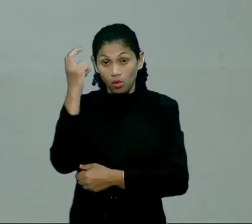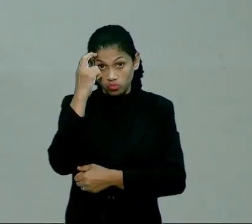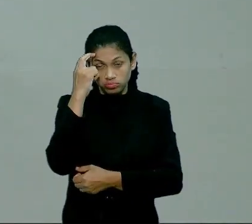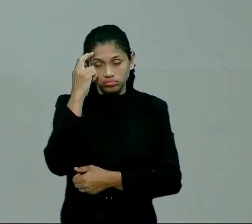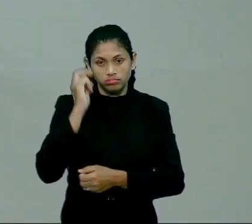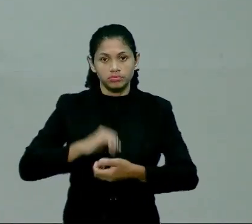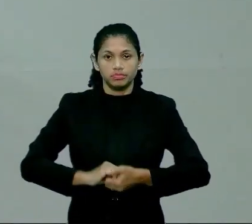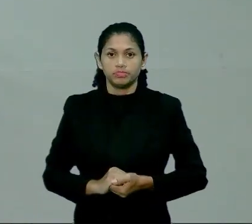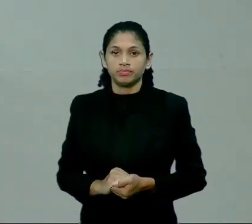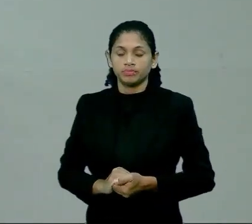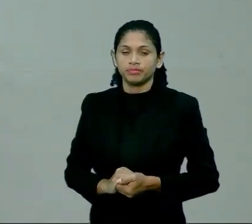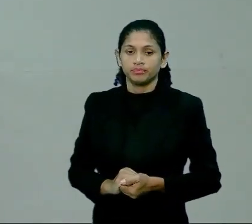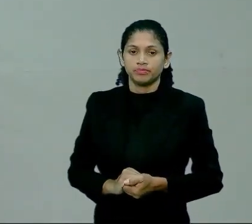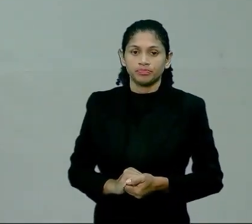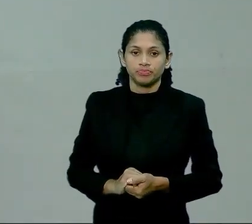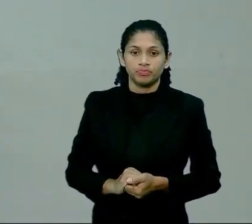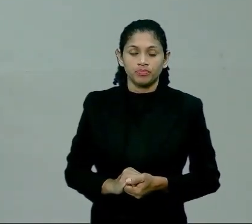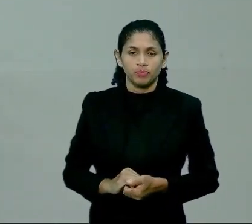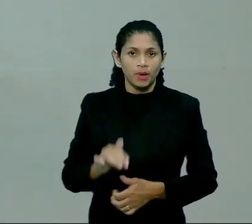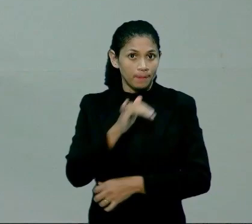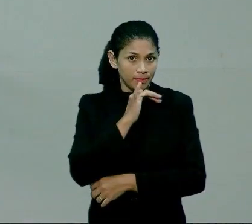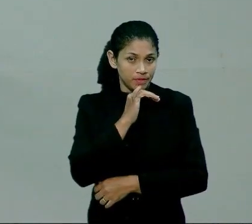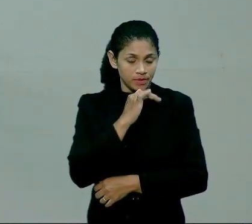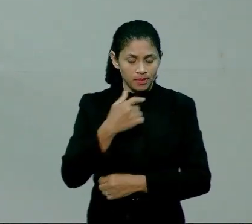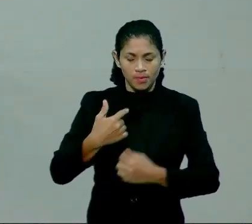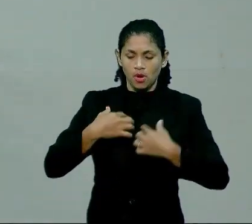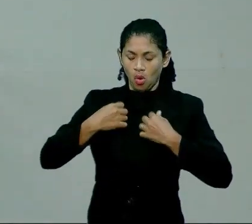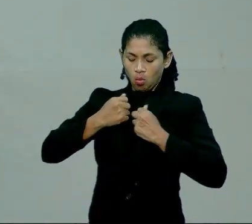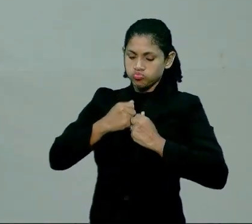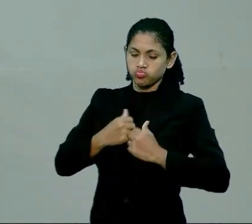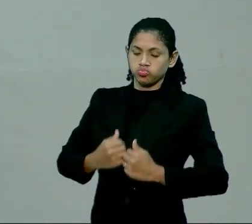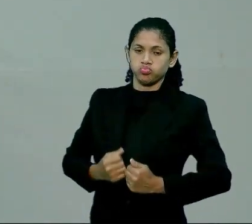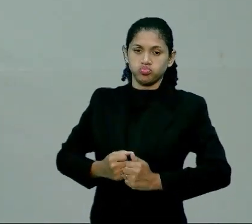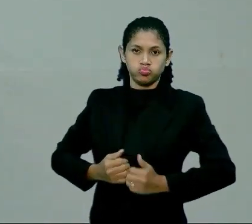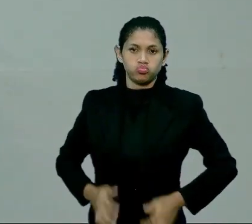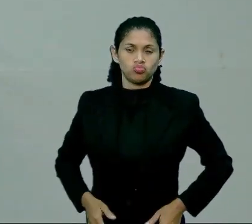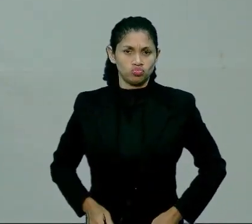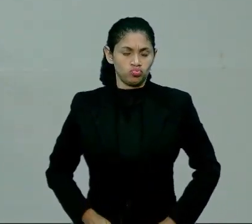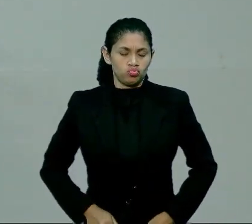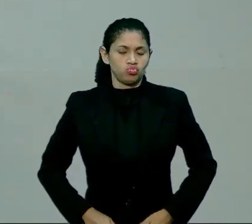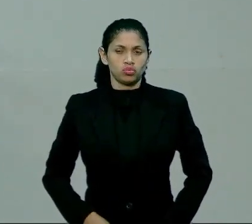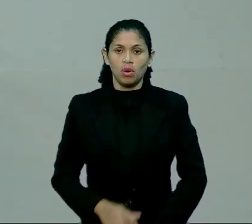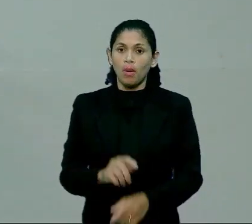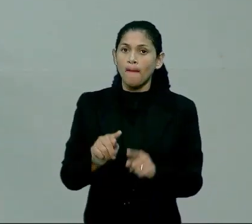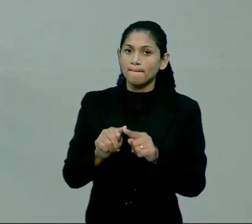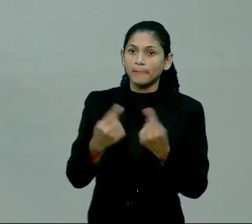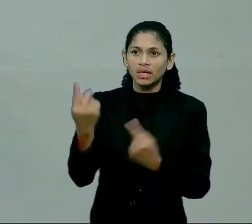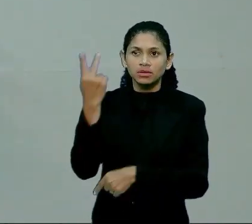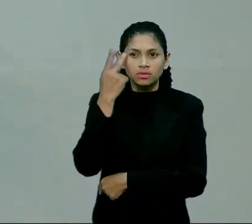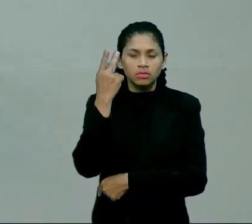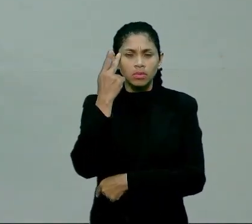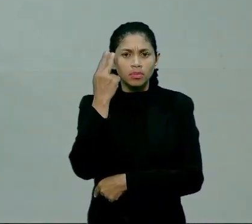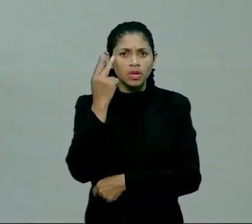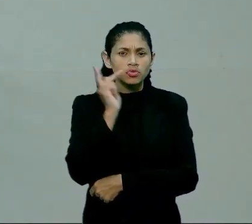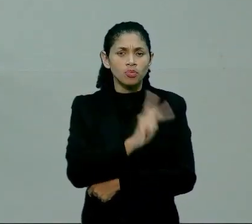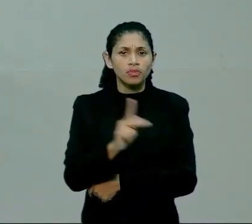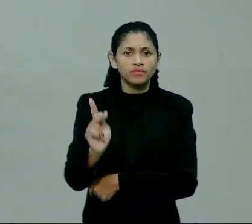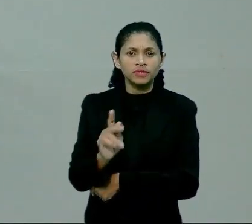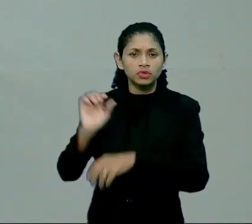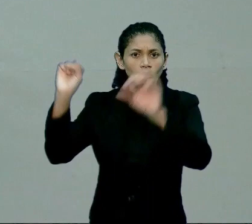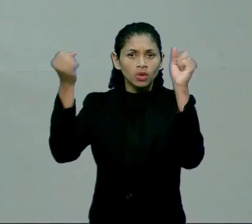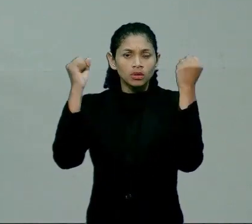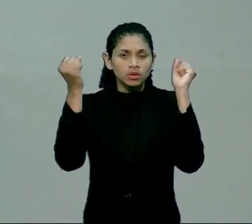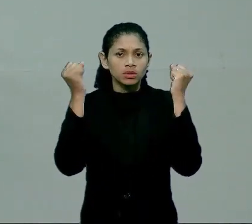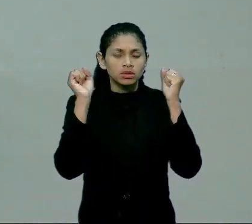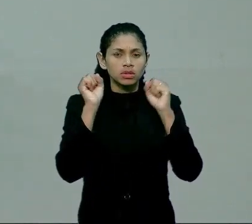A padronização. Vejam que aqui eu estou padronizado. Normalmente, o professor de educação física, vocês iam ver o quê? Usando uma camiseta, um shortinho, um tênisinho. Só que aqui